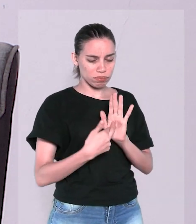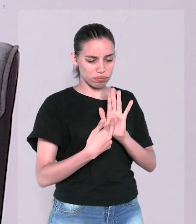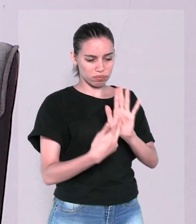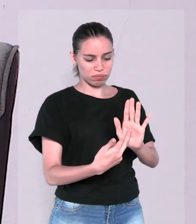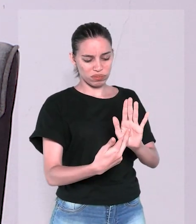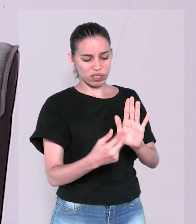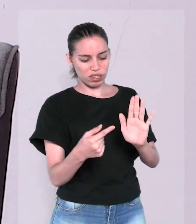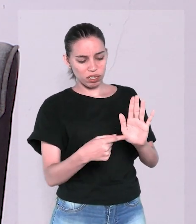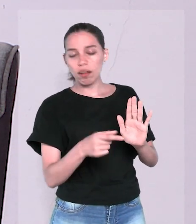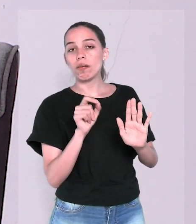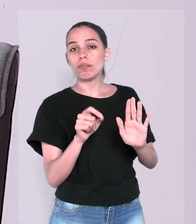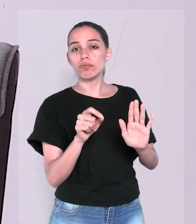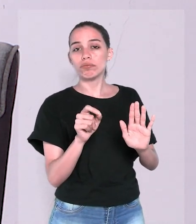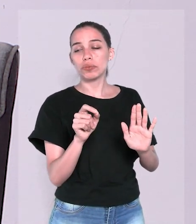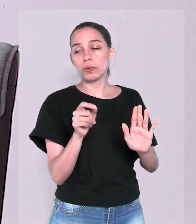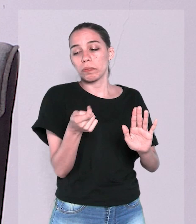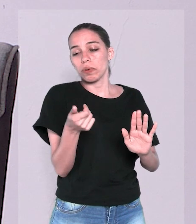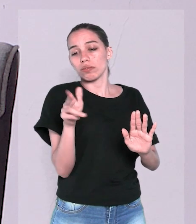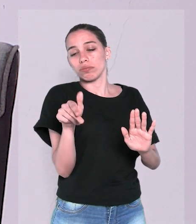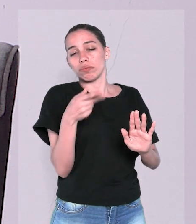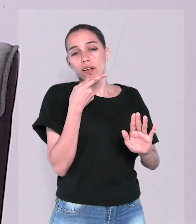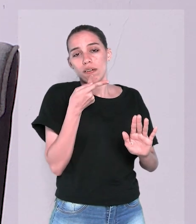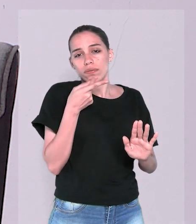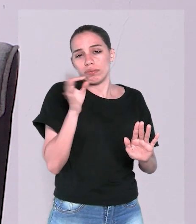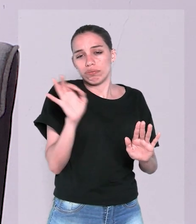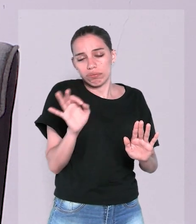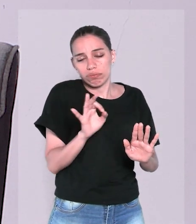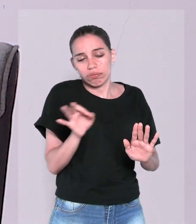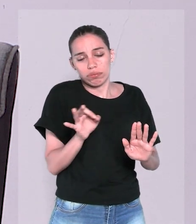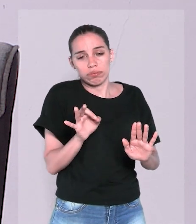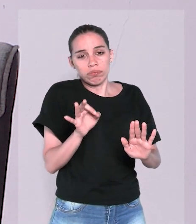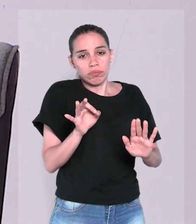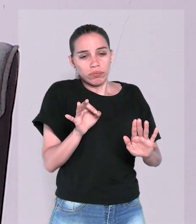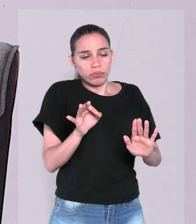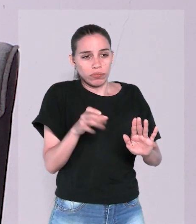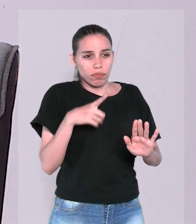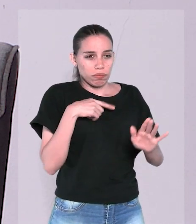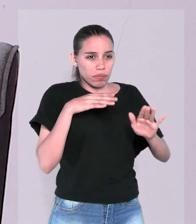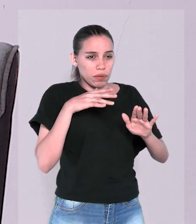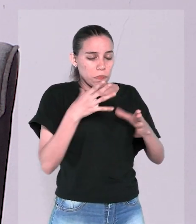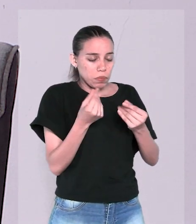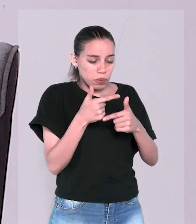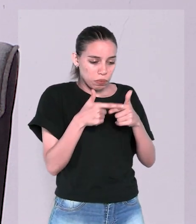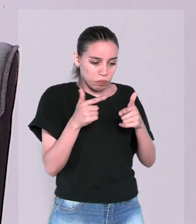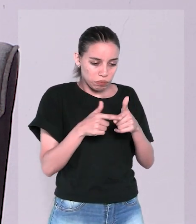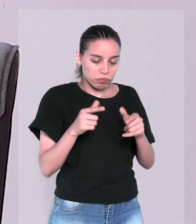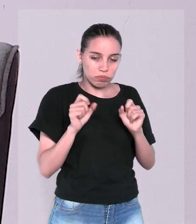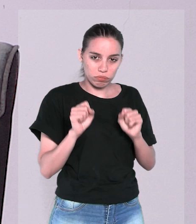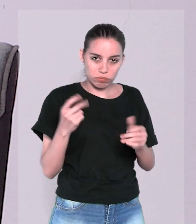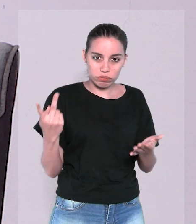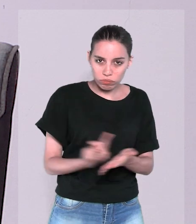violência psicológica, uma violência física. Quando nós vemos, por exemplo, os ataques às escolas, nós estamos vendo